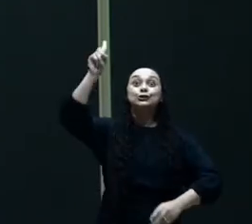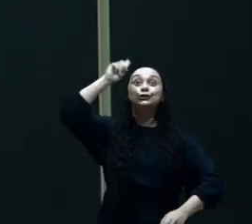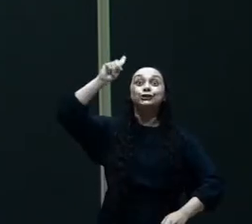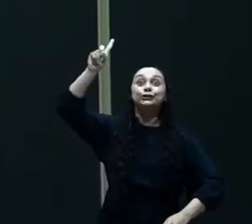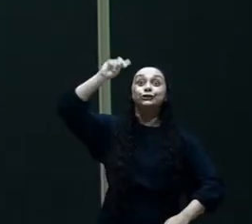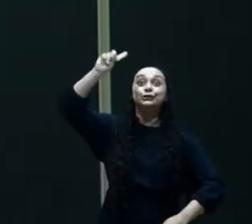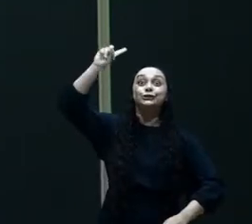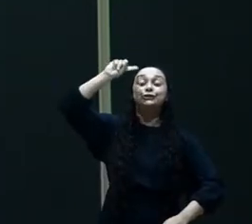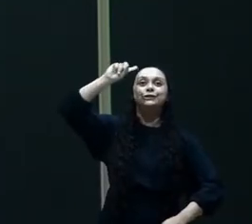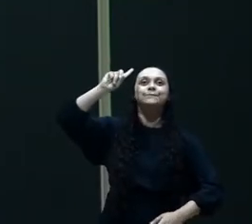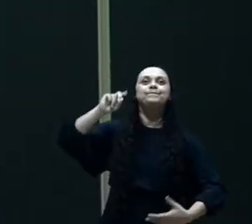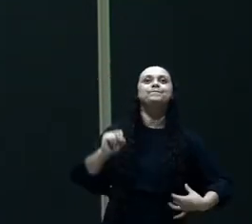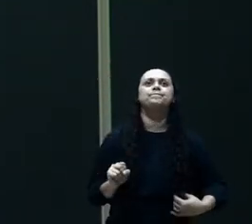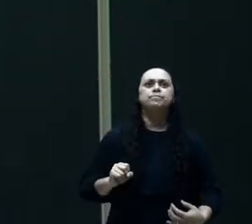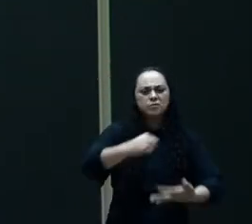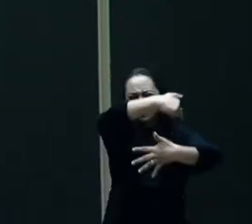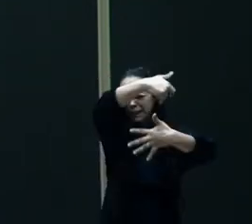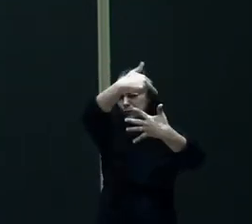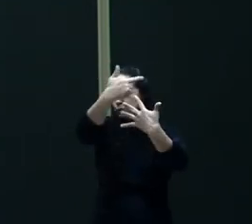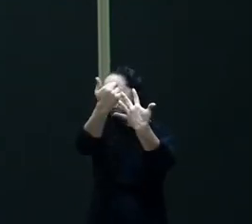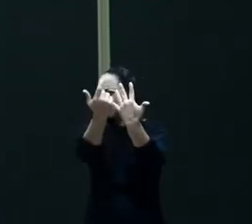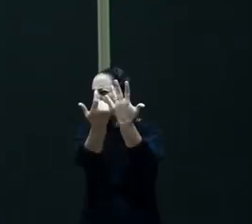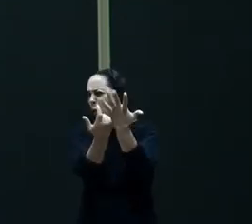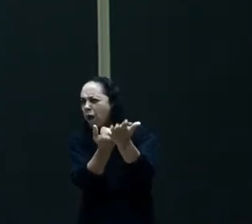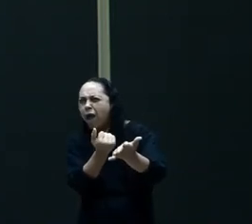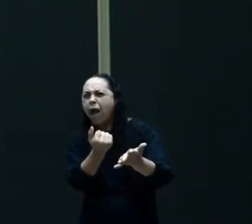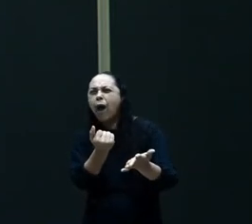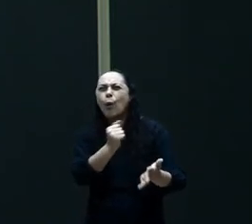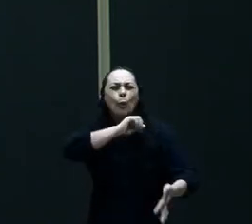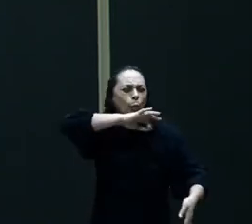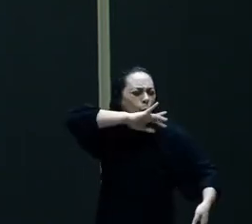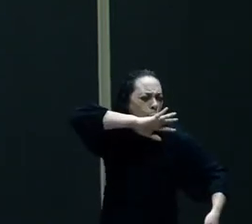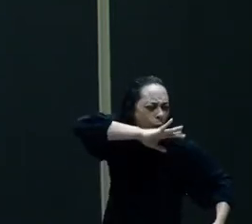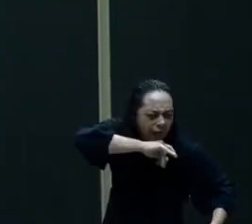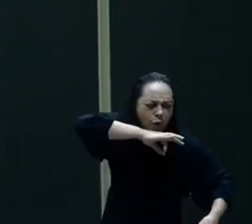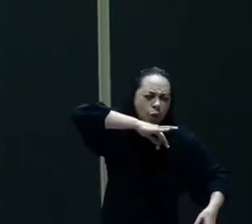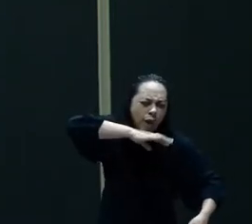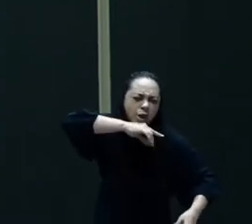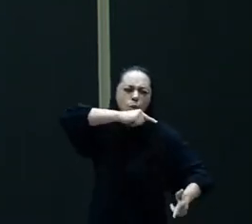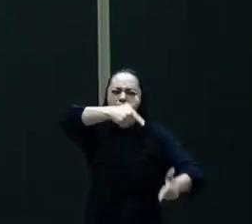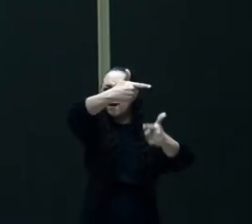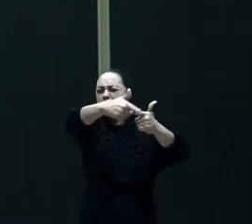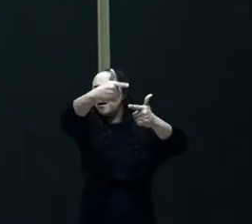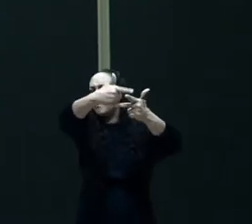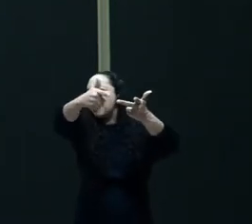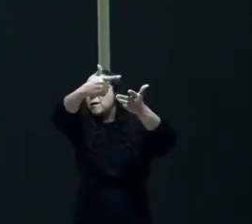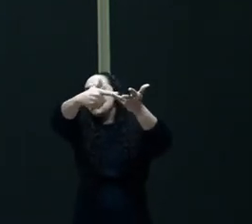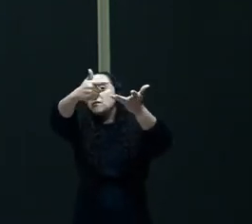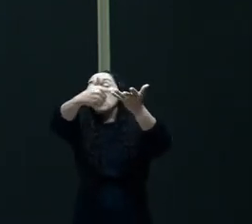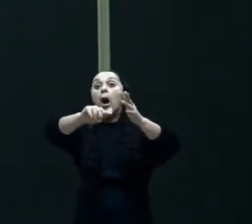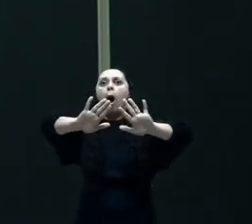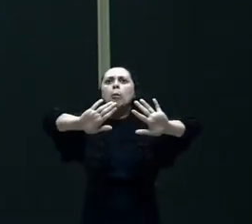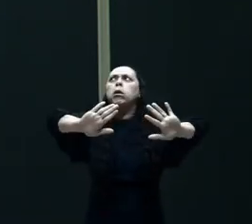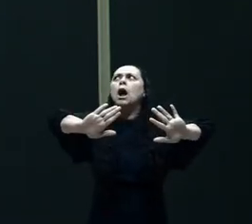dias e as coisas foram piorando piorando pastor e a